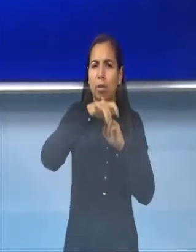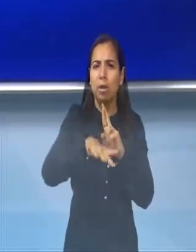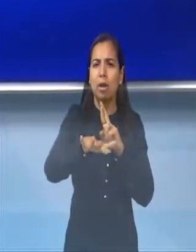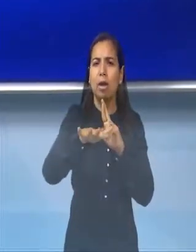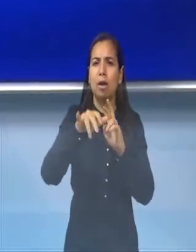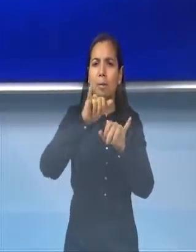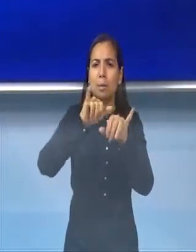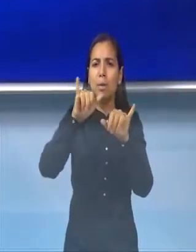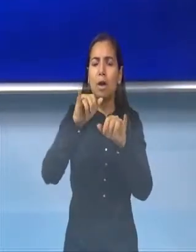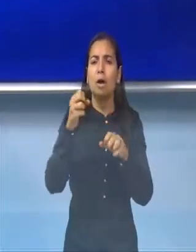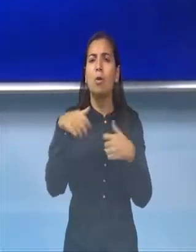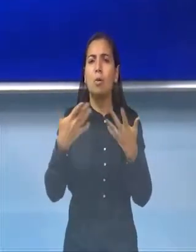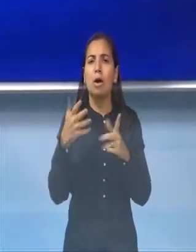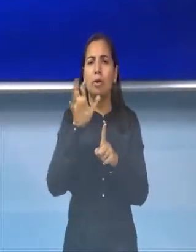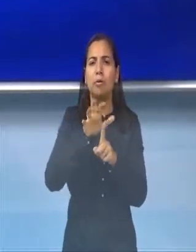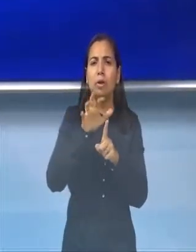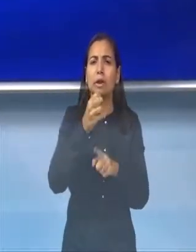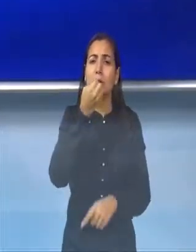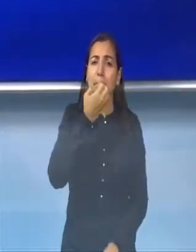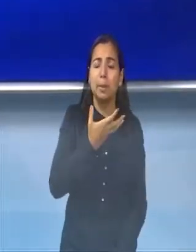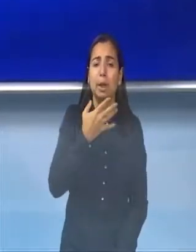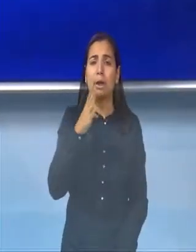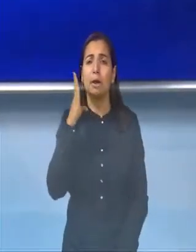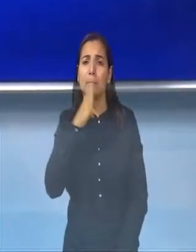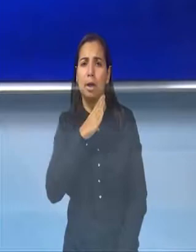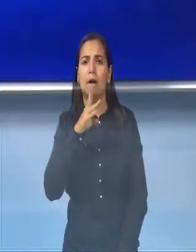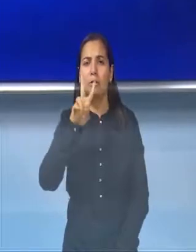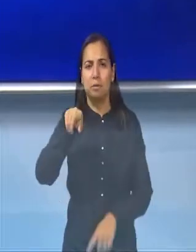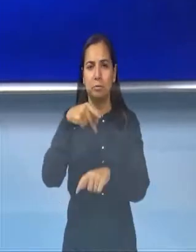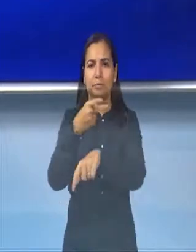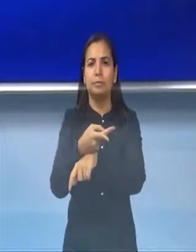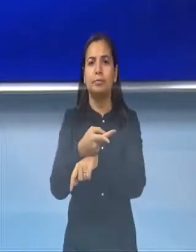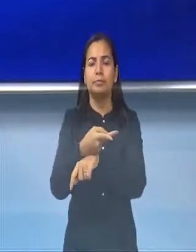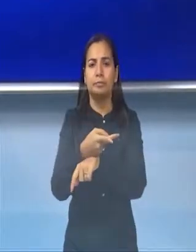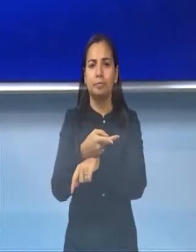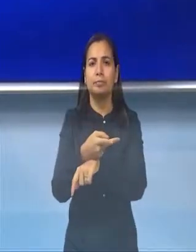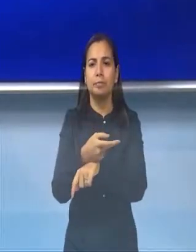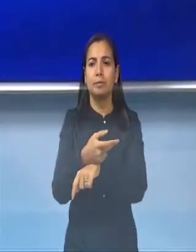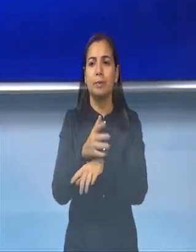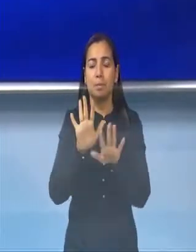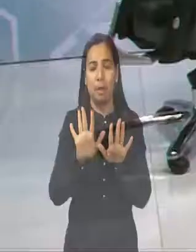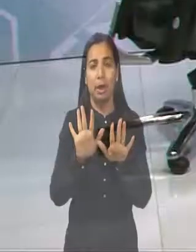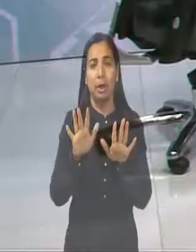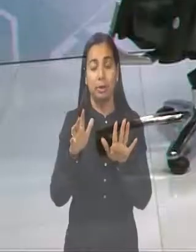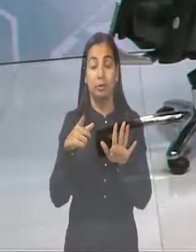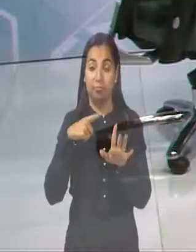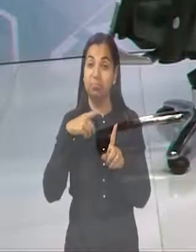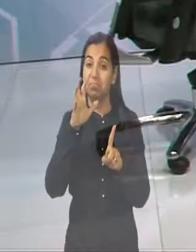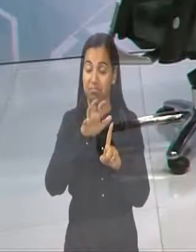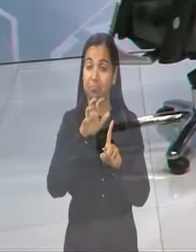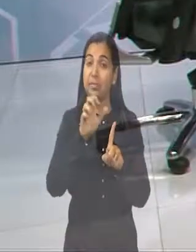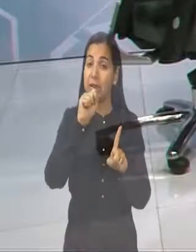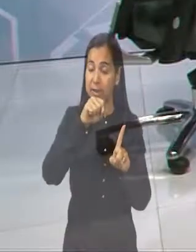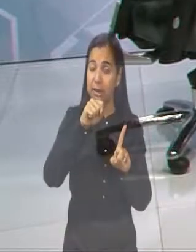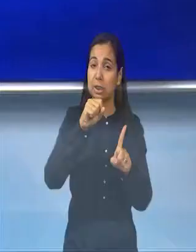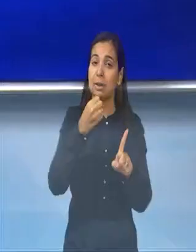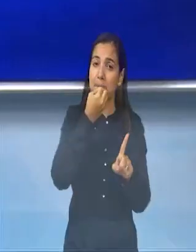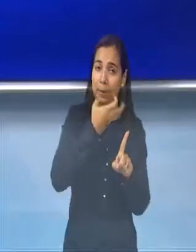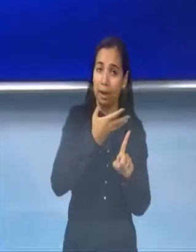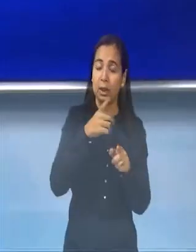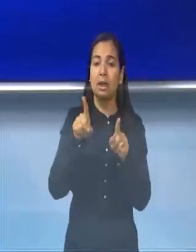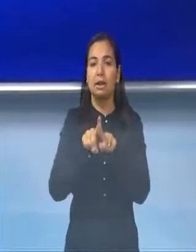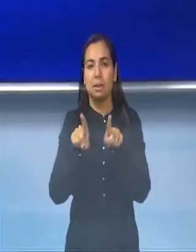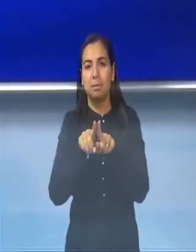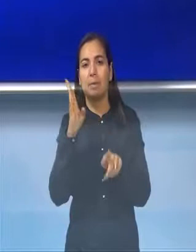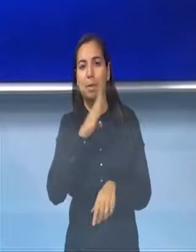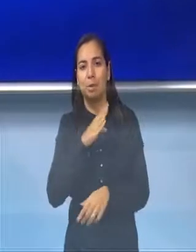pode ter para o bem e para o mal? Disso que nós estamos falando aqui, porque é bom alertar. Influência tem, para o bem e para o mal. Um